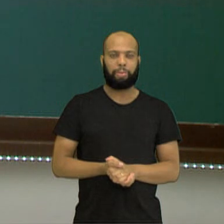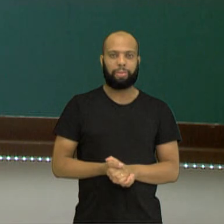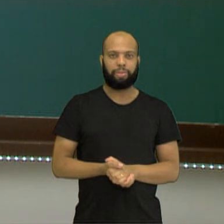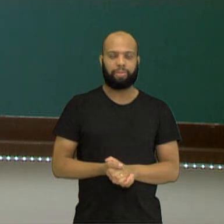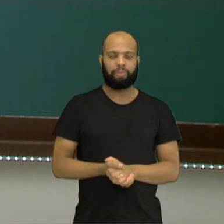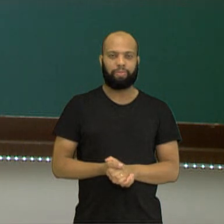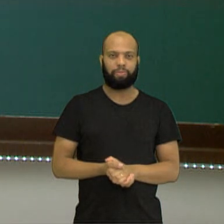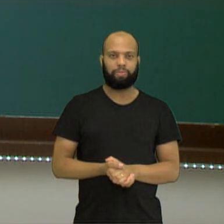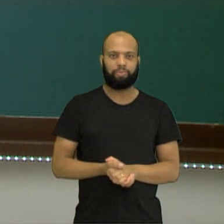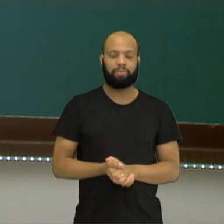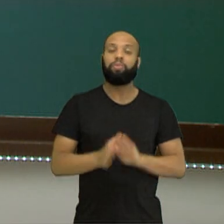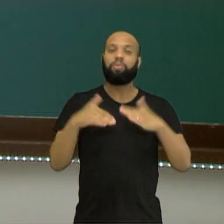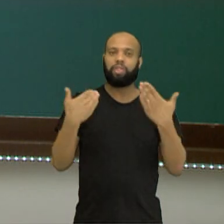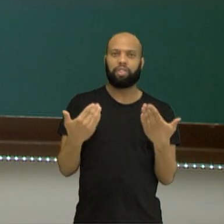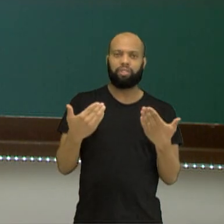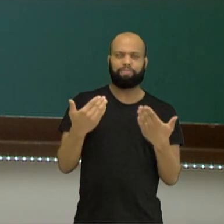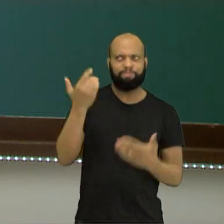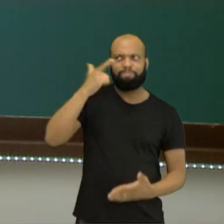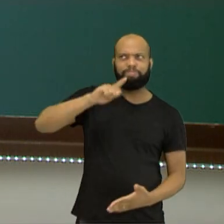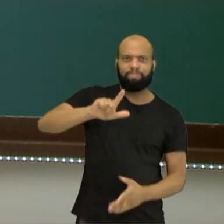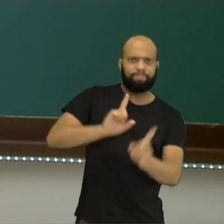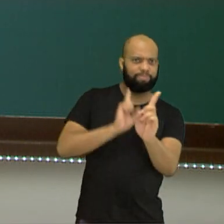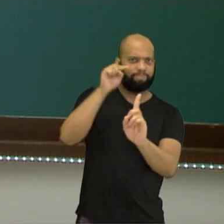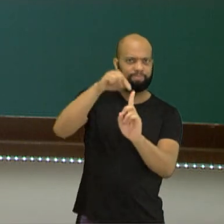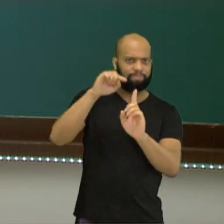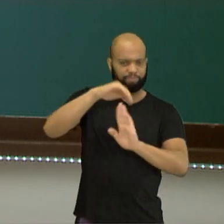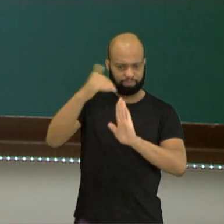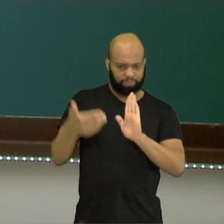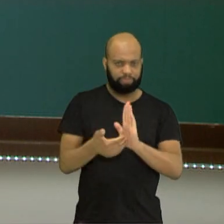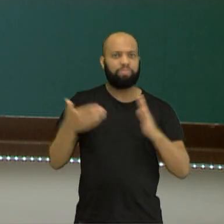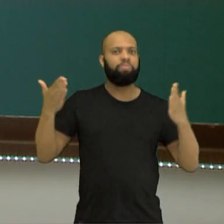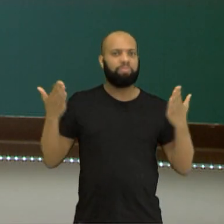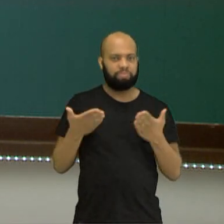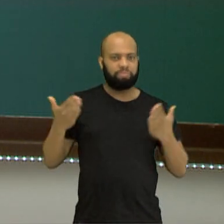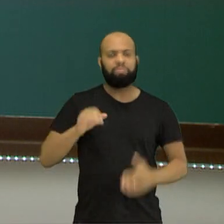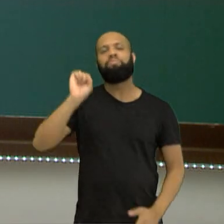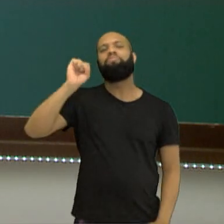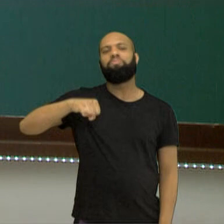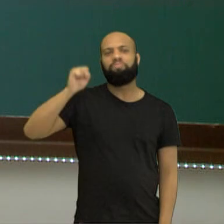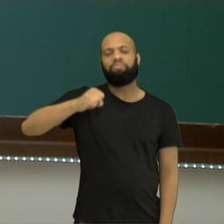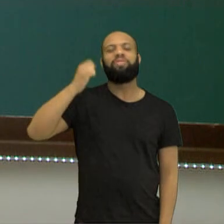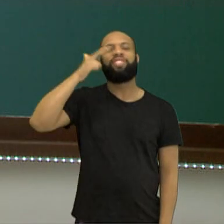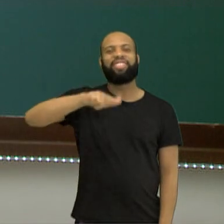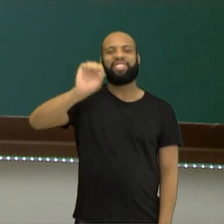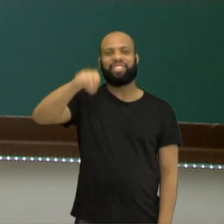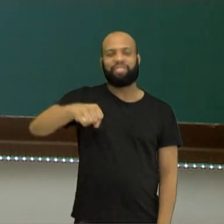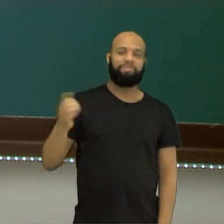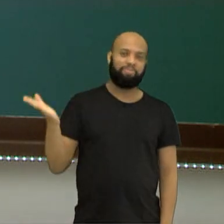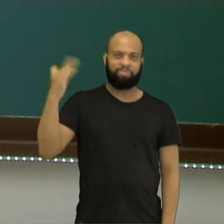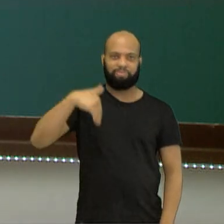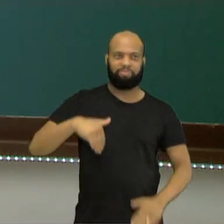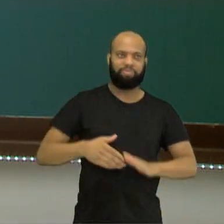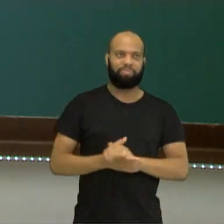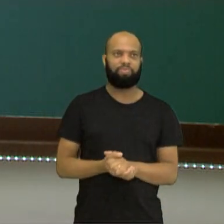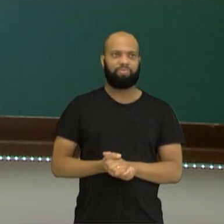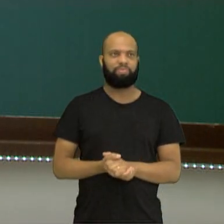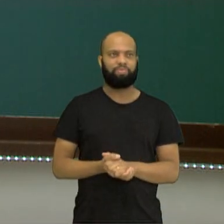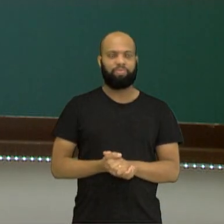Publicação! Será que tu consegue atingir os objetivos? Claro que consegue. Vamos lá?